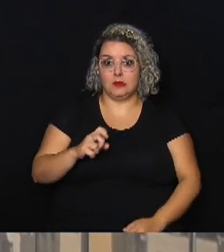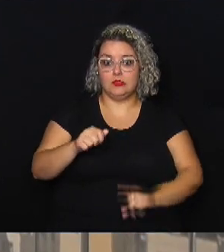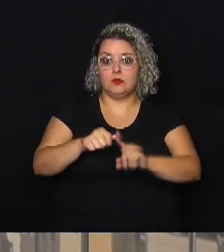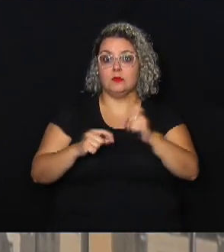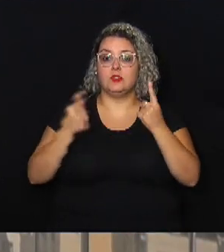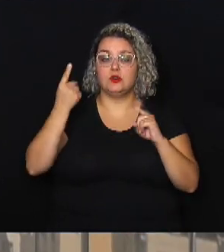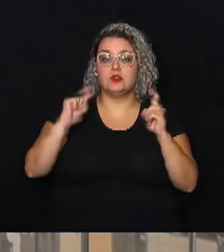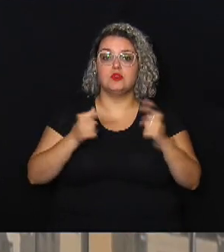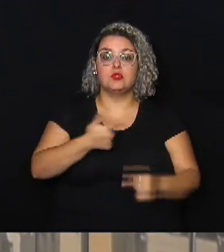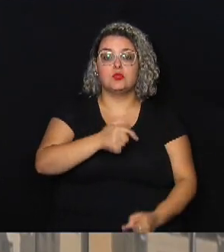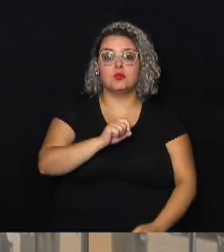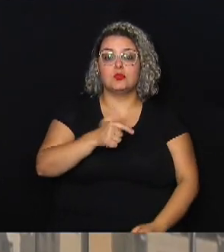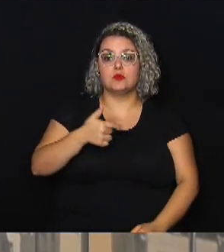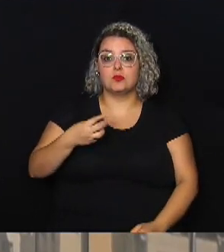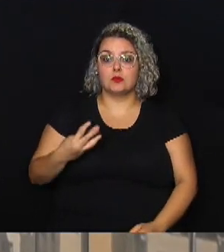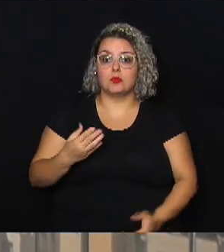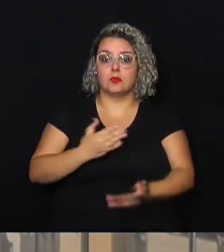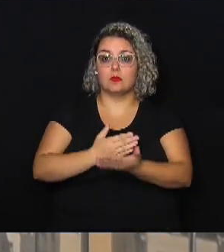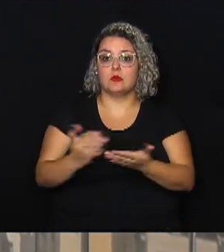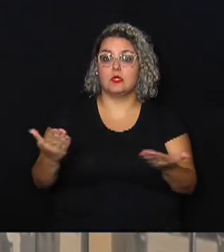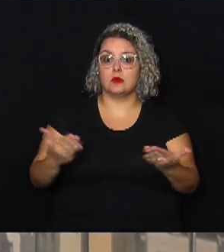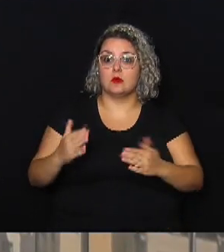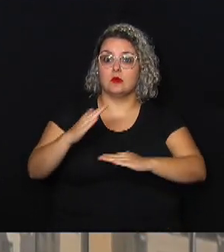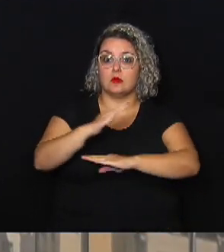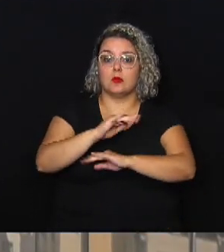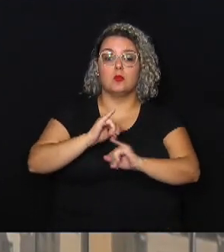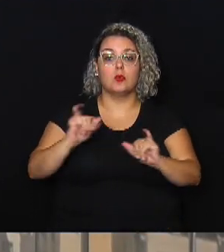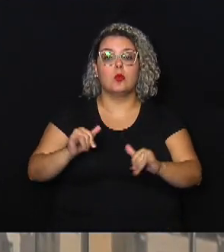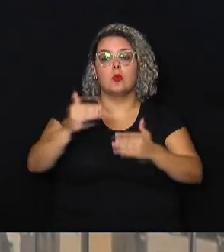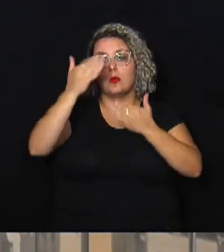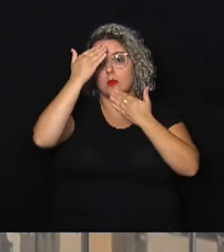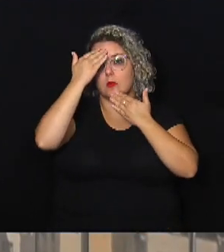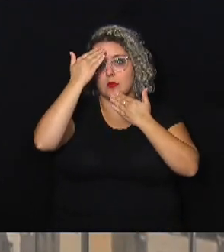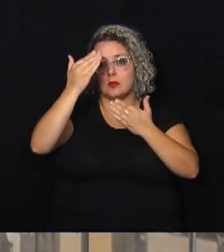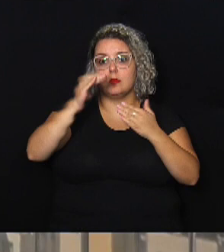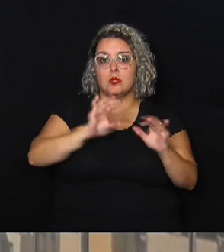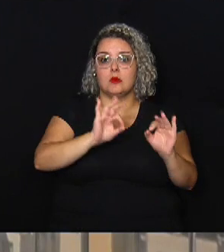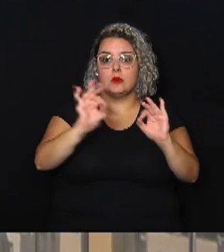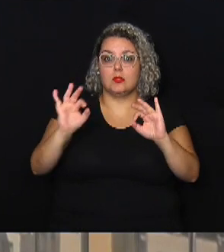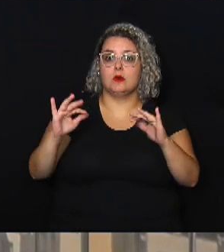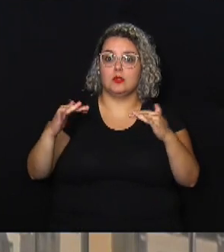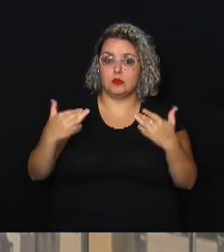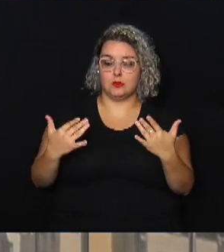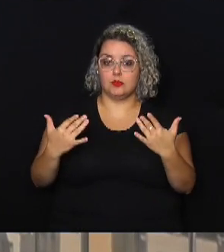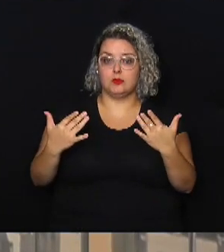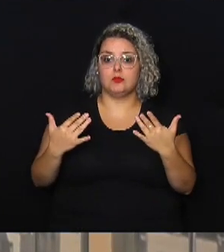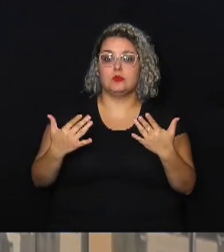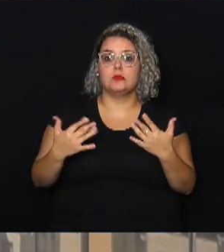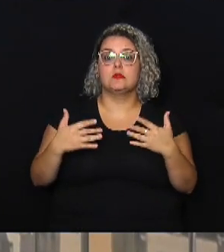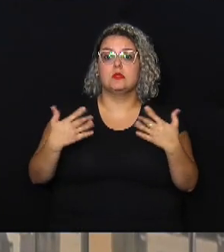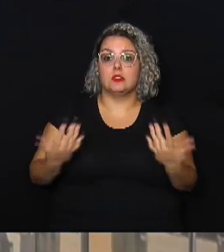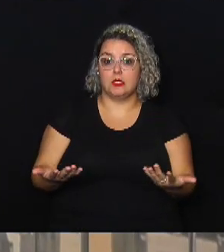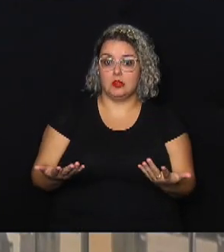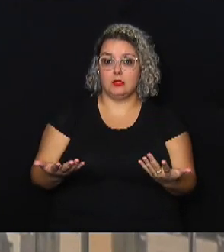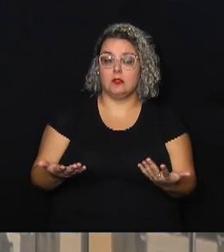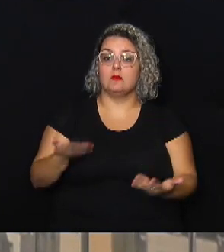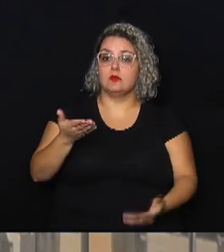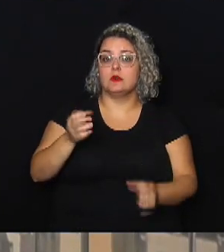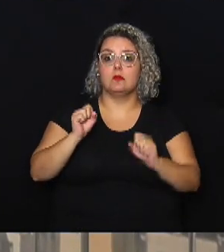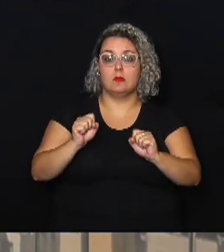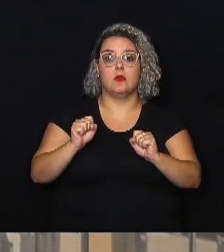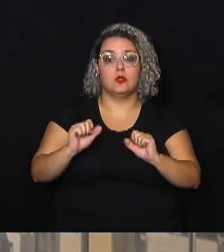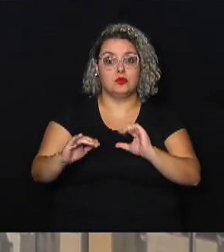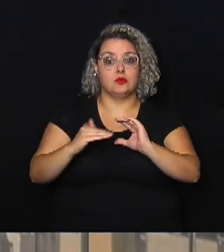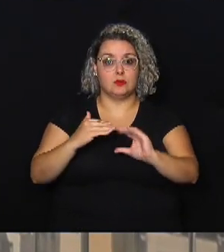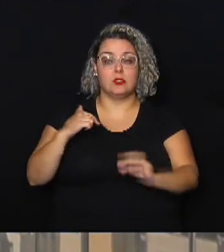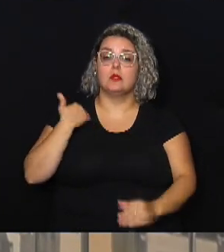2023. Começa agora o Câmara Notícia. Muito obrigado pela sua companhia, pela sua audiência. E você pode enviar